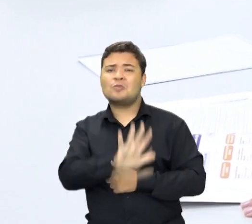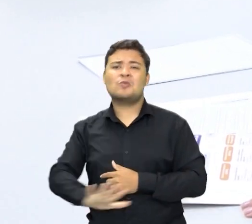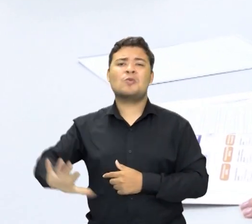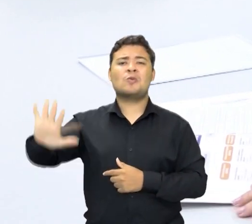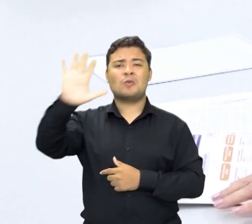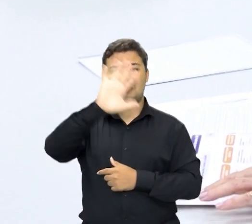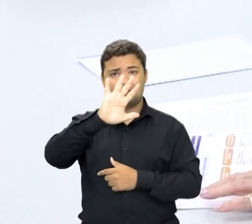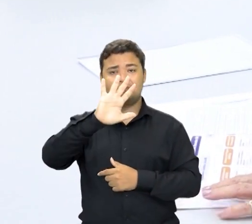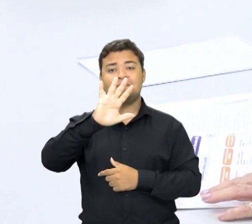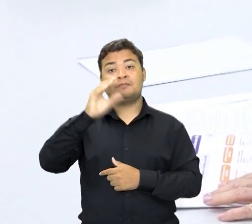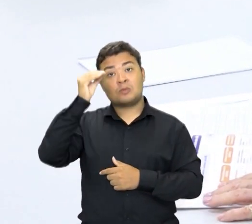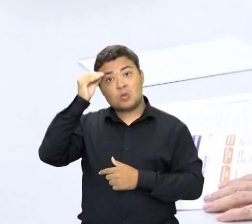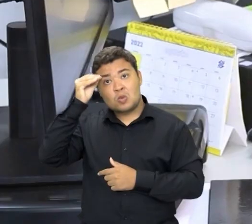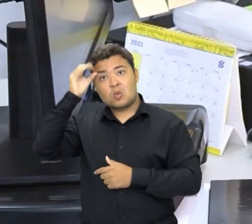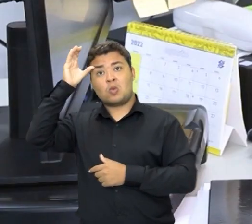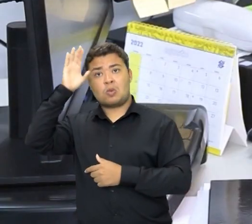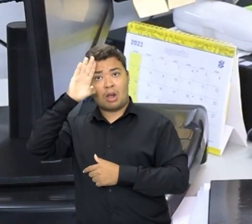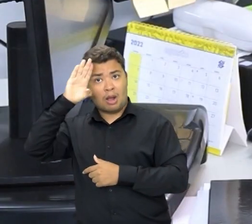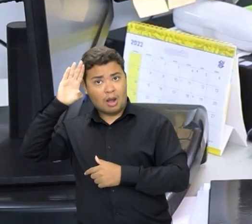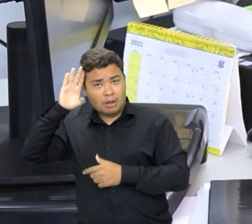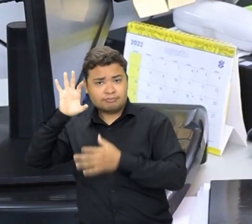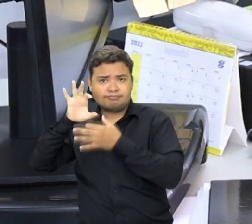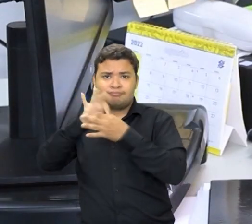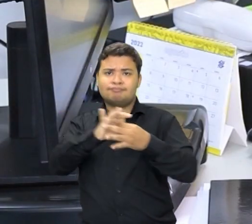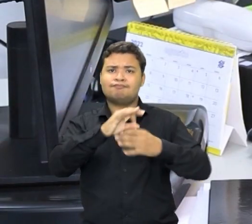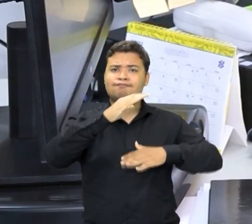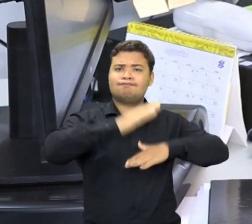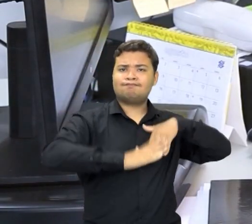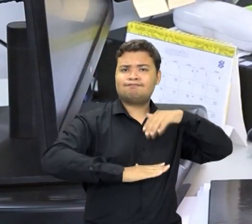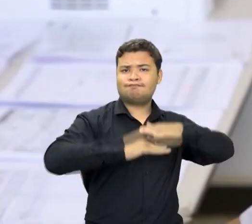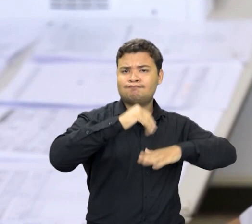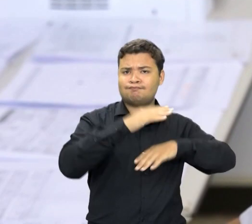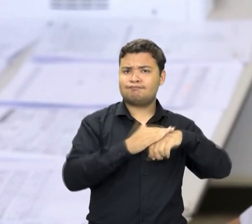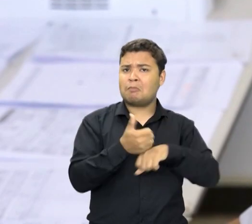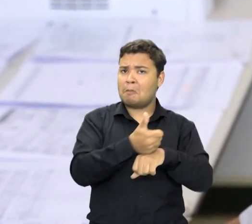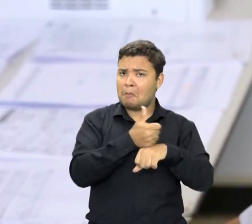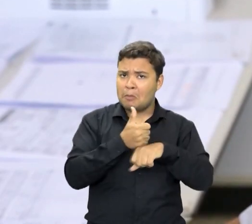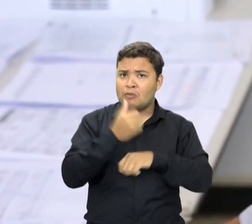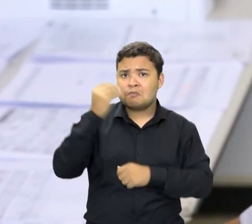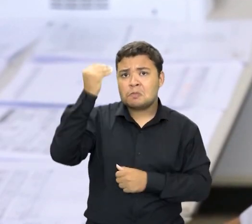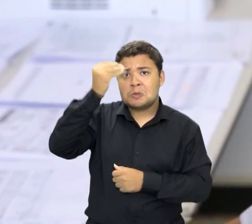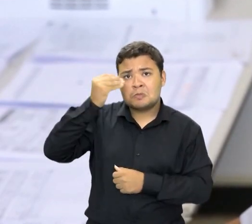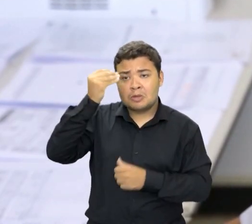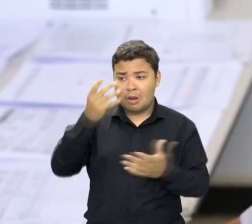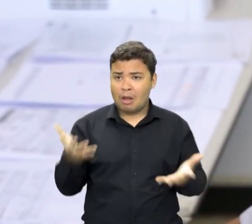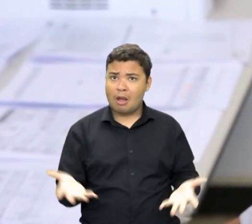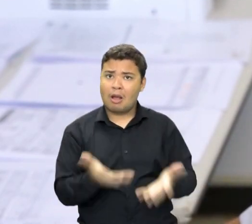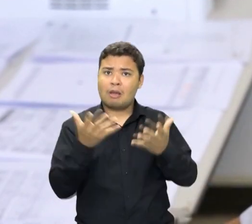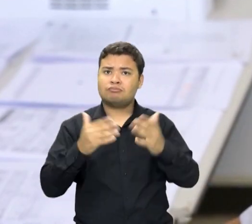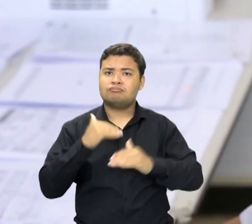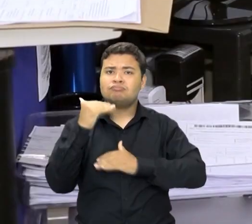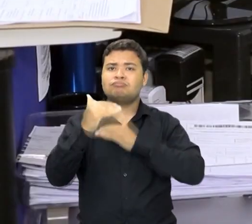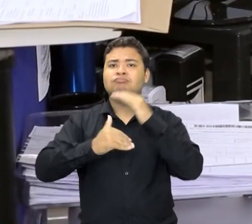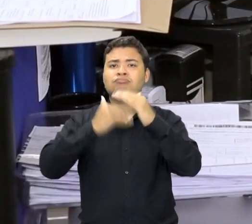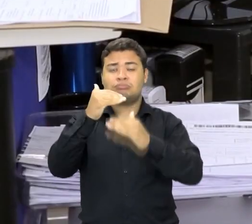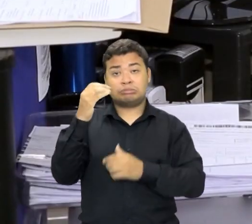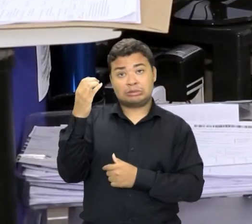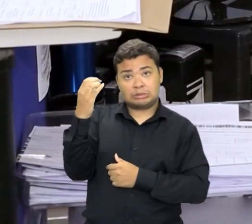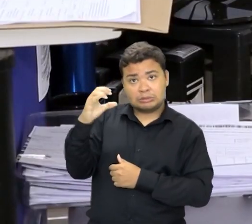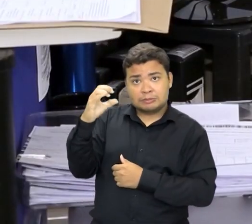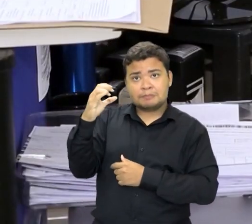e tecnológicas nacionais, conectando o conhecimento acadêmico à experiência profissional para a promoção do